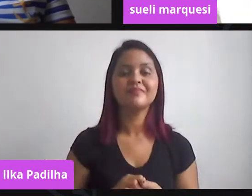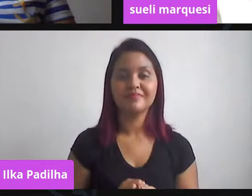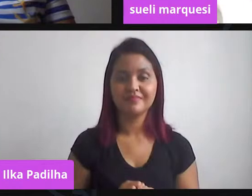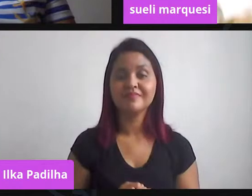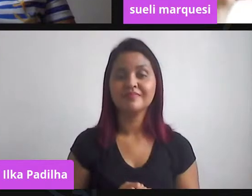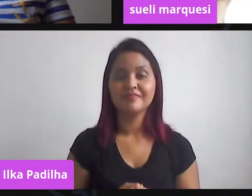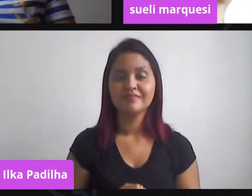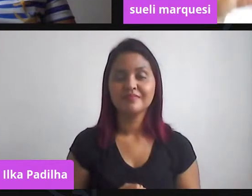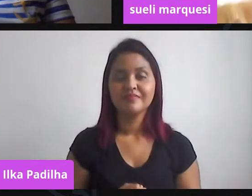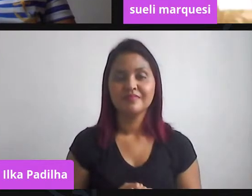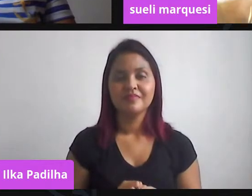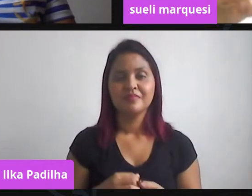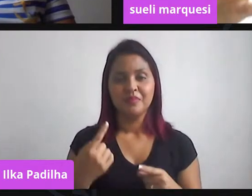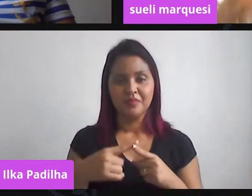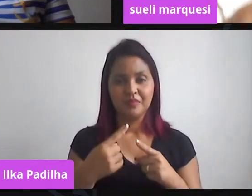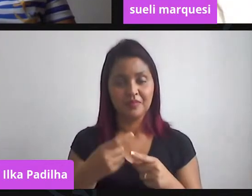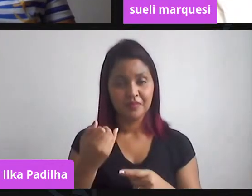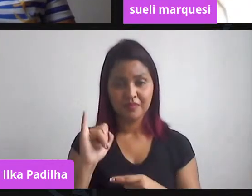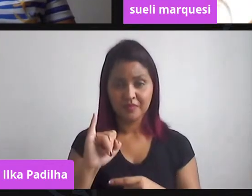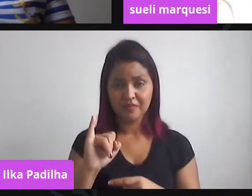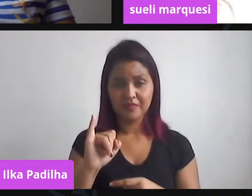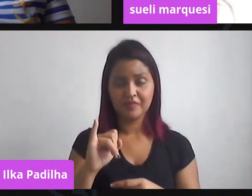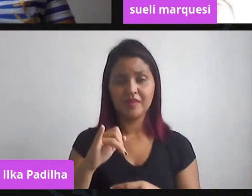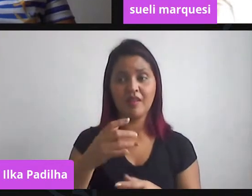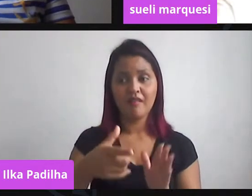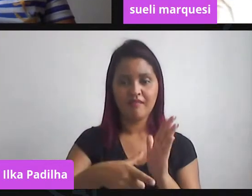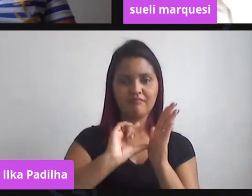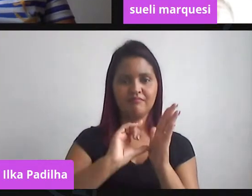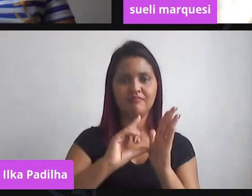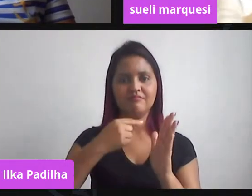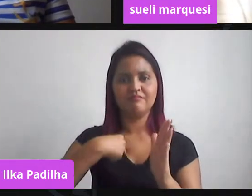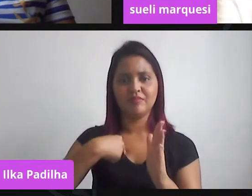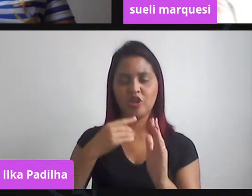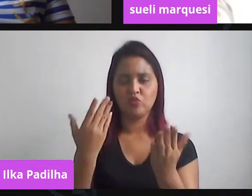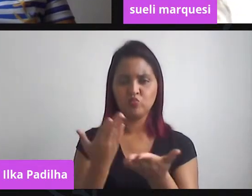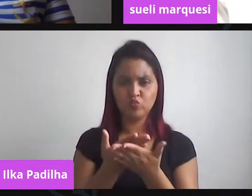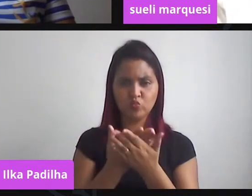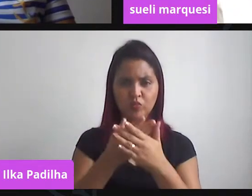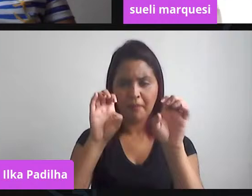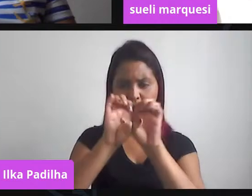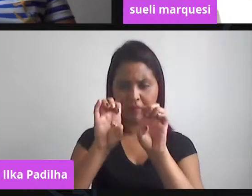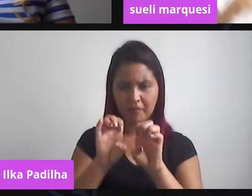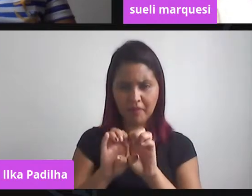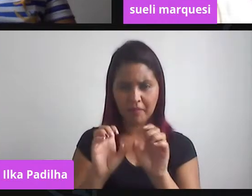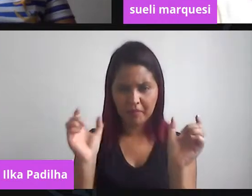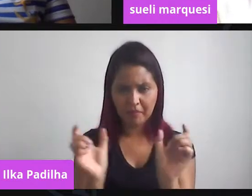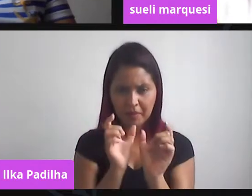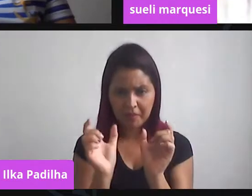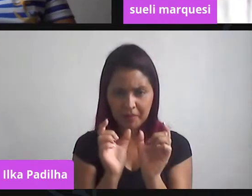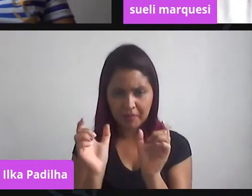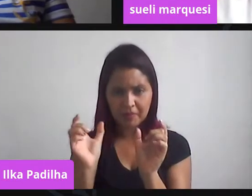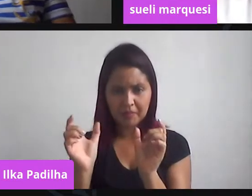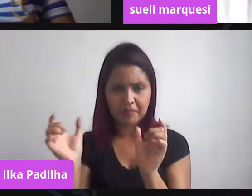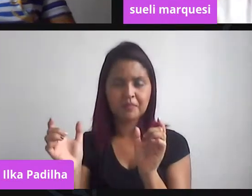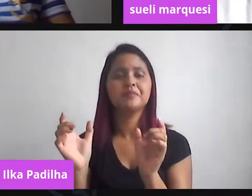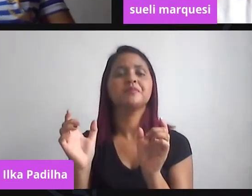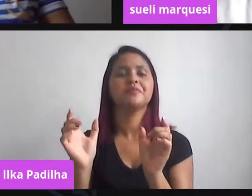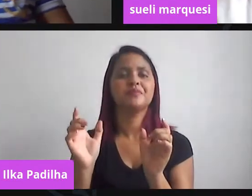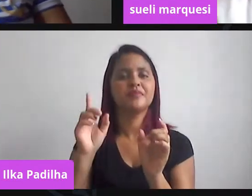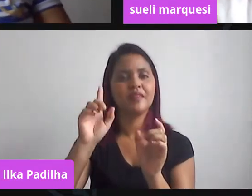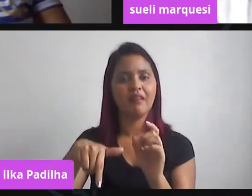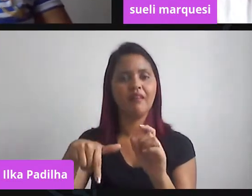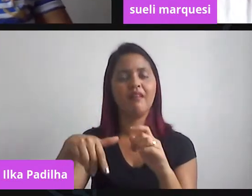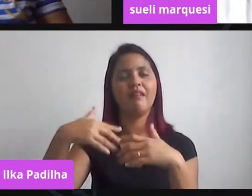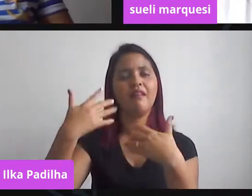se primeiro eu tenho o estudo mais estruturalista da palavra, né, lá no estruturalismo, que era a análise